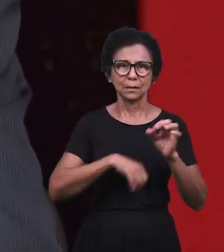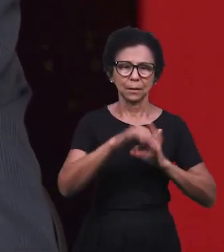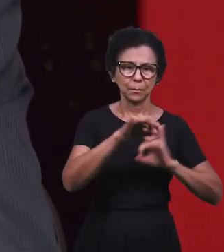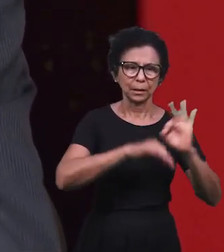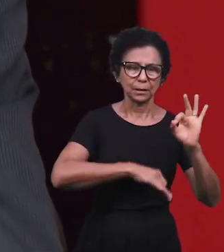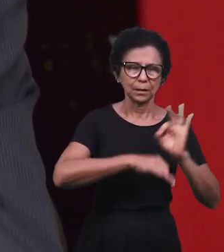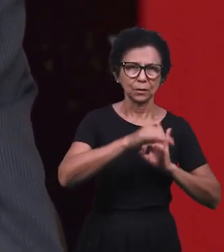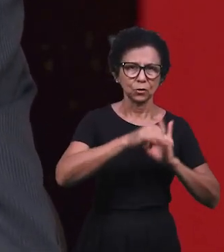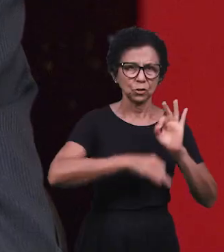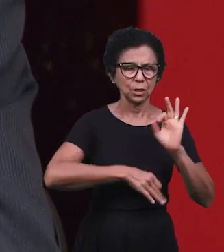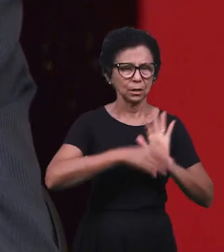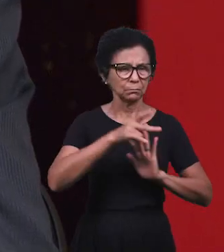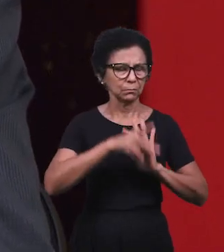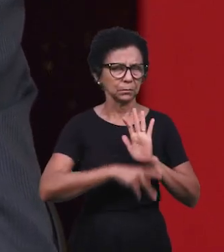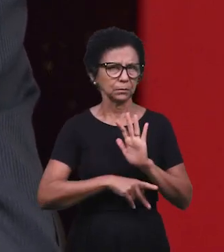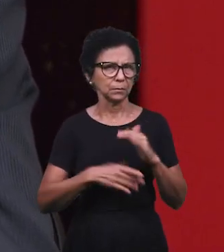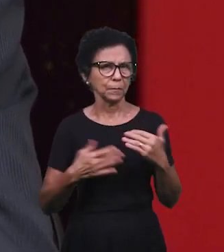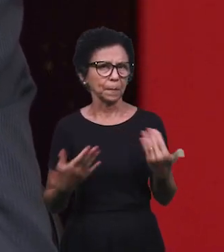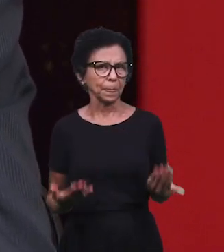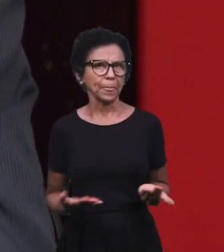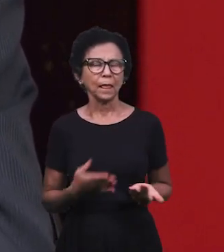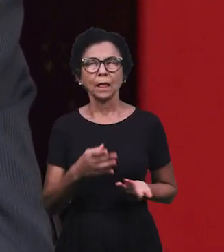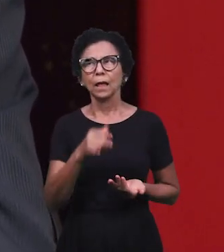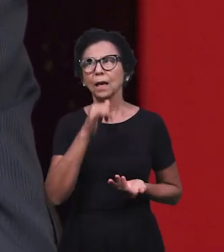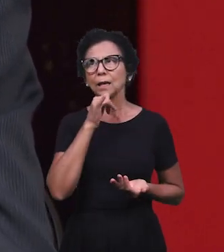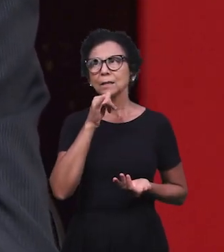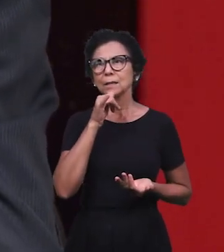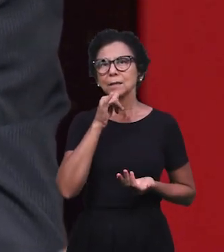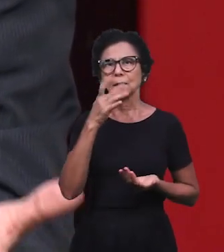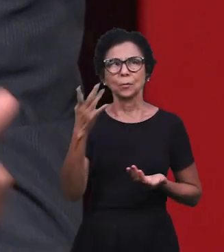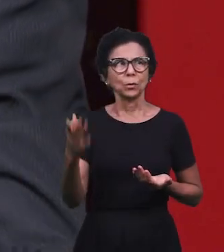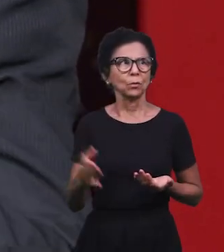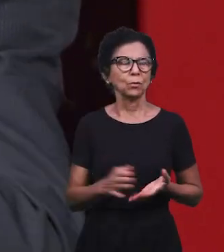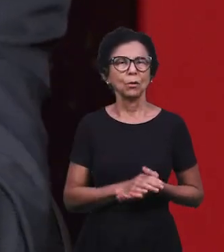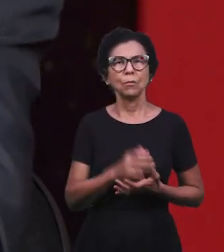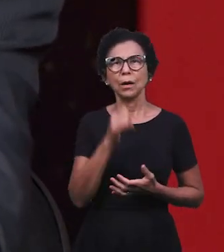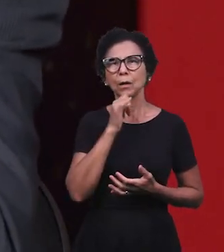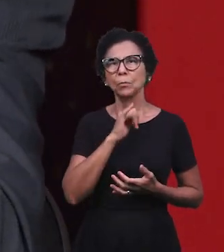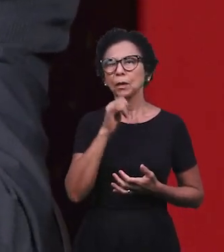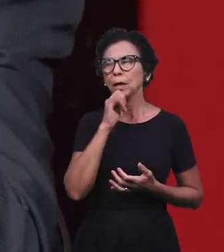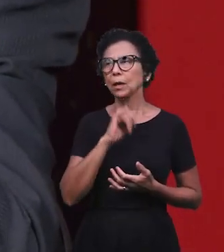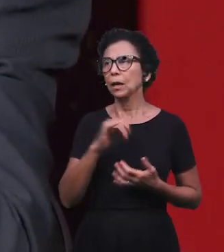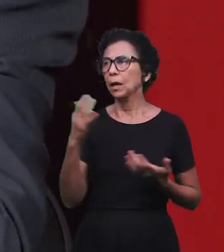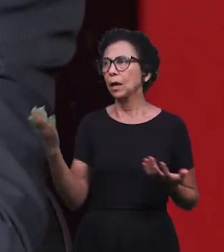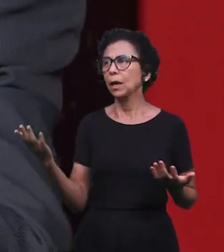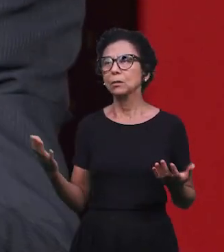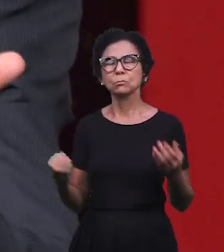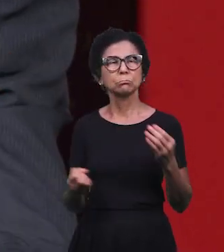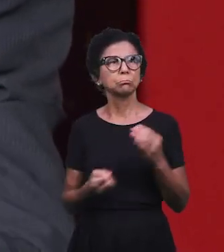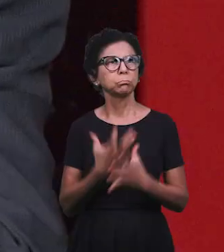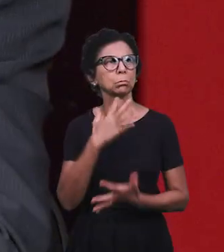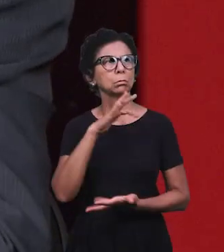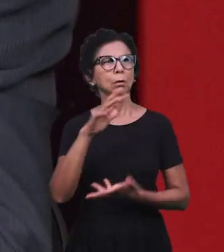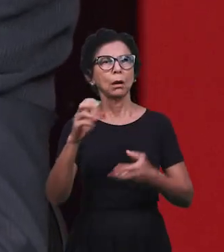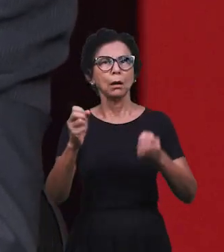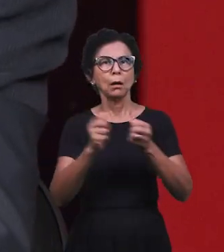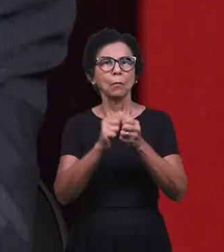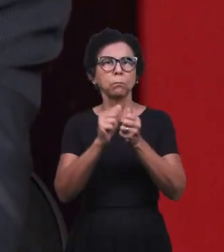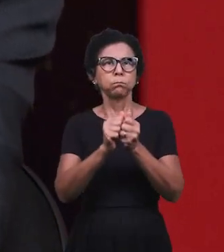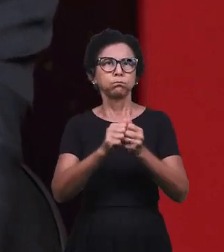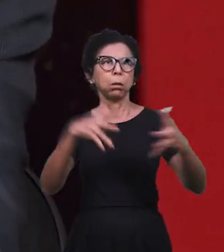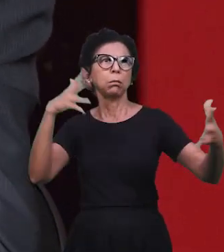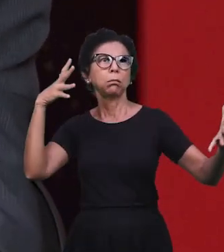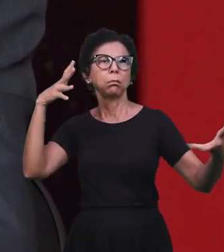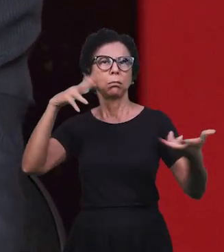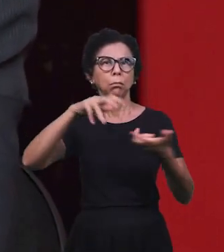obrigatoriamente inteligente. A gente não vai conceber que uma coisa dessa surgiu porque alguma coisa explodiu, um vulcão